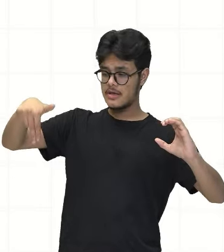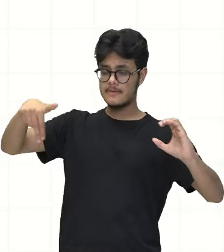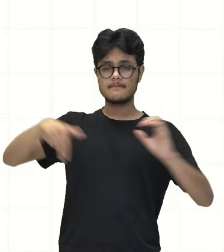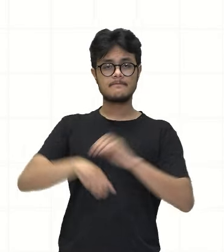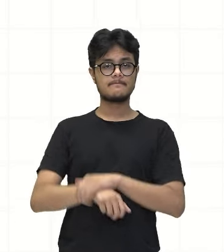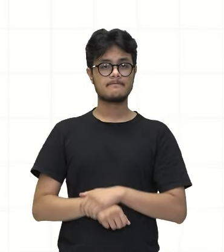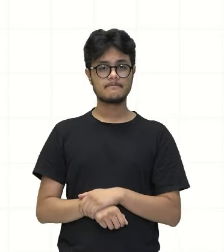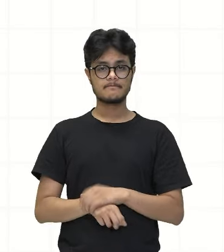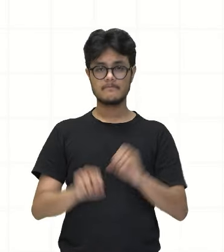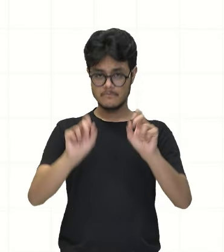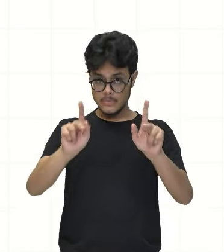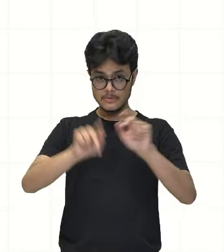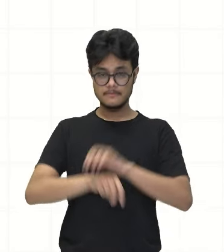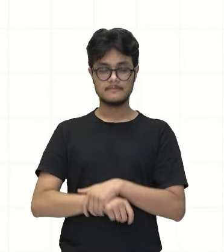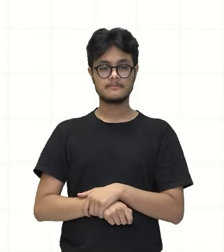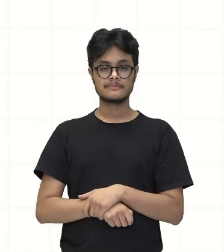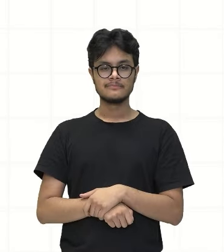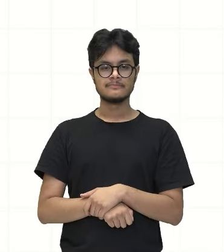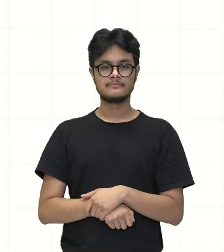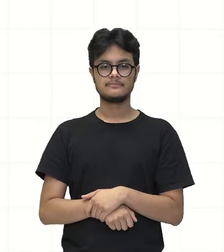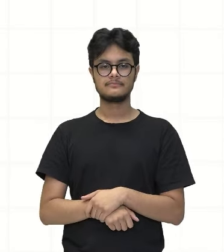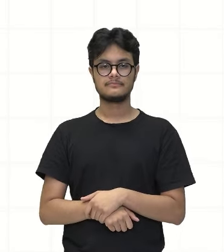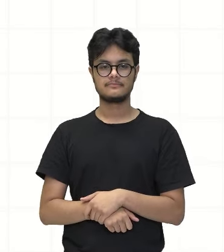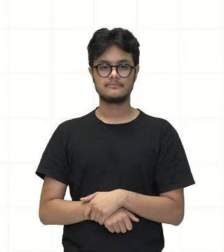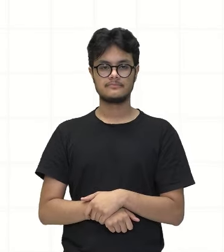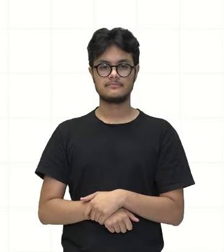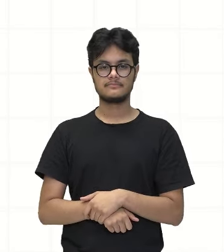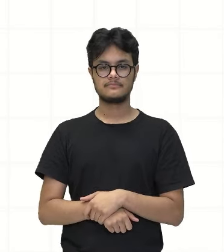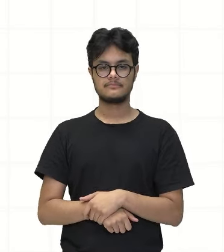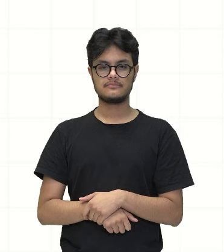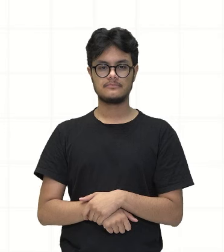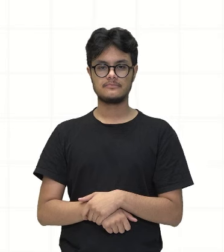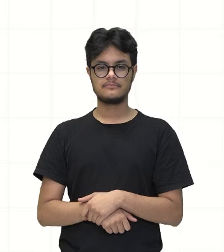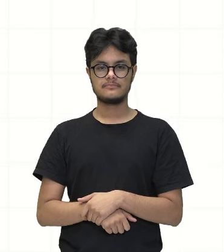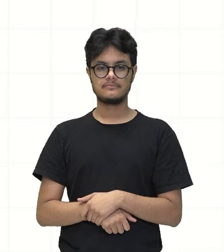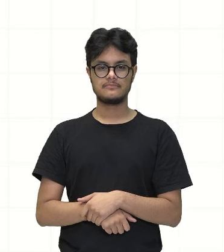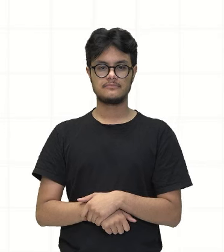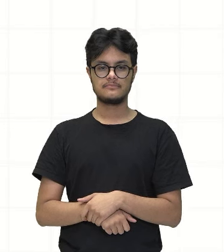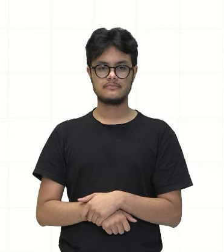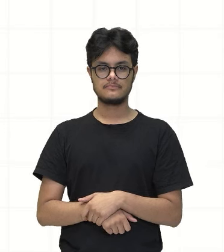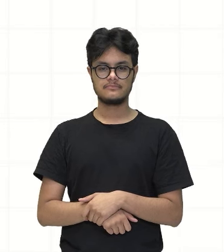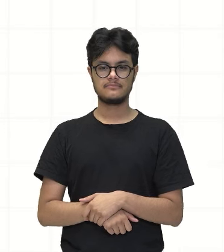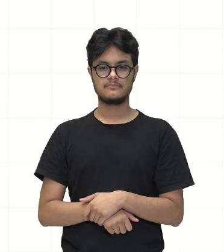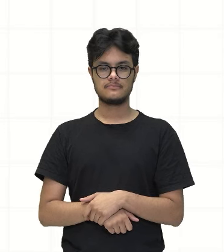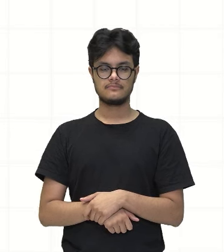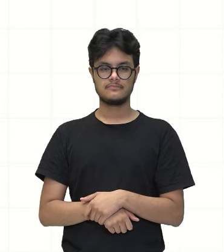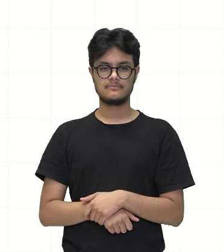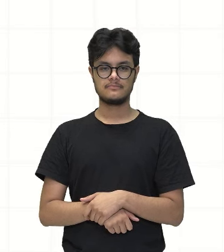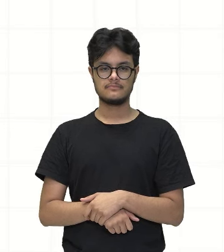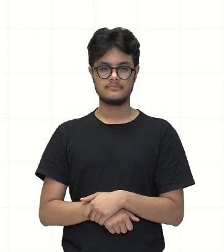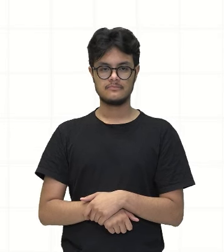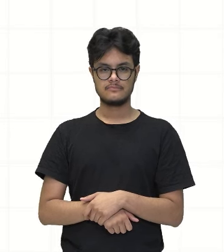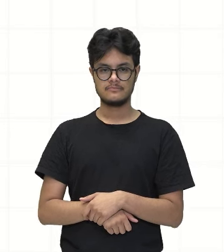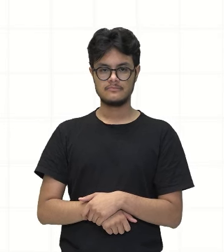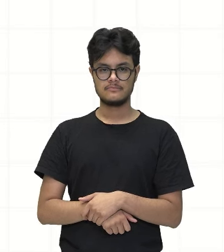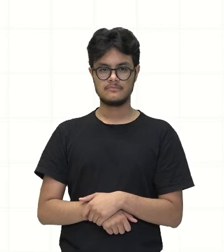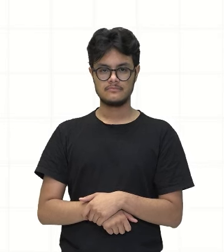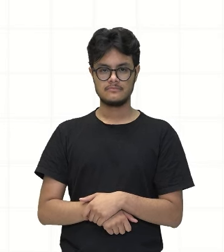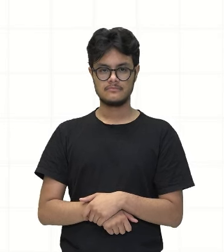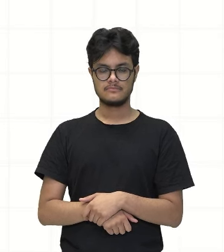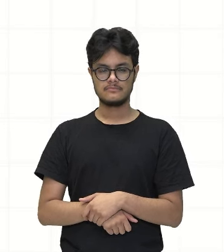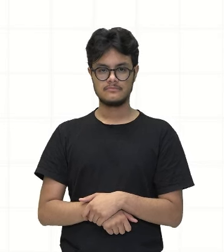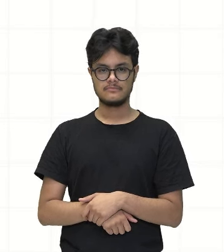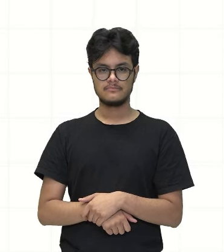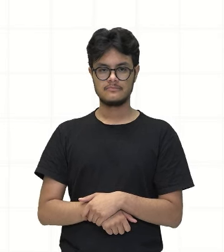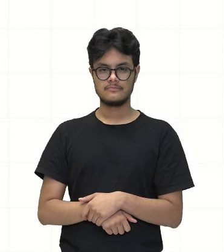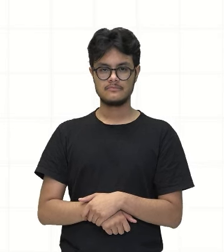triângulo, essas letras podem mudar. Né? Por isso que é bom sempre ter em mente as relações mesmo. Né? A outra